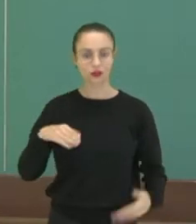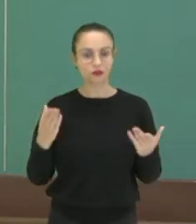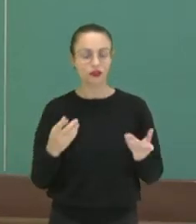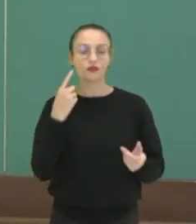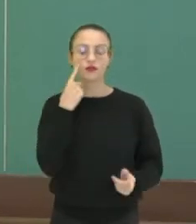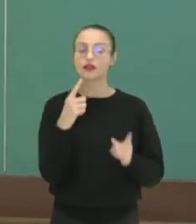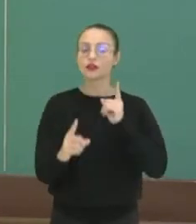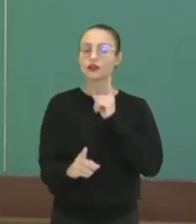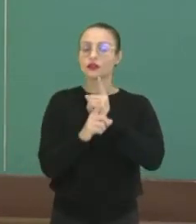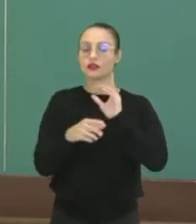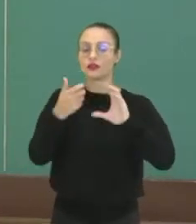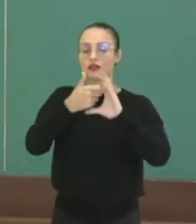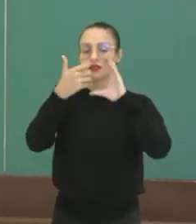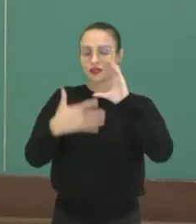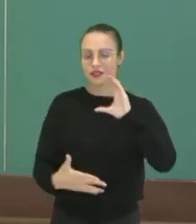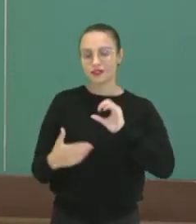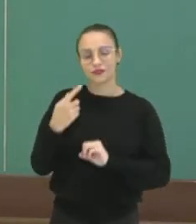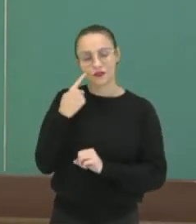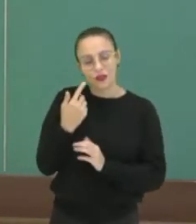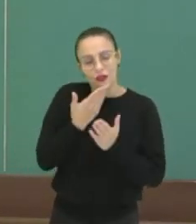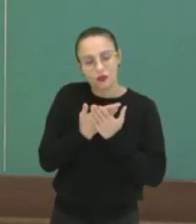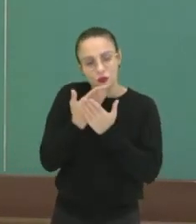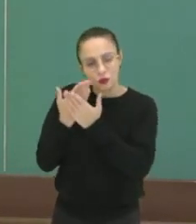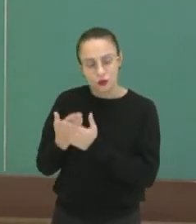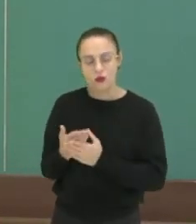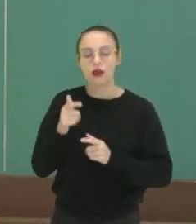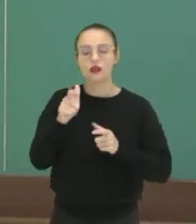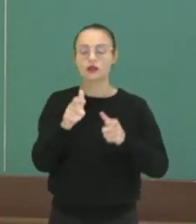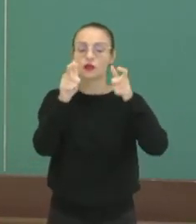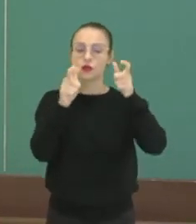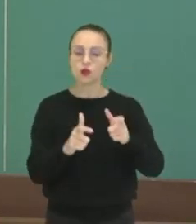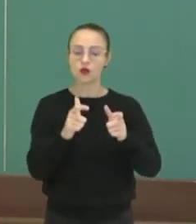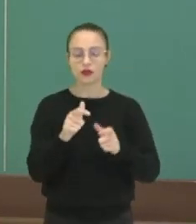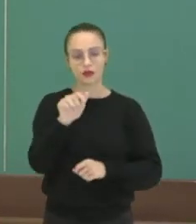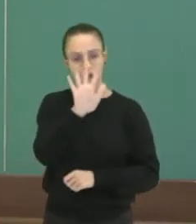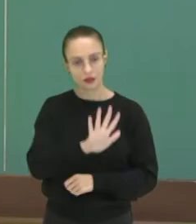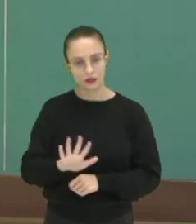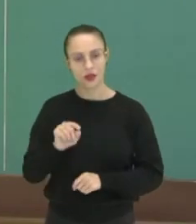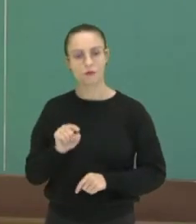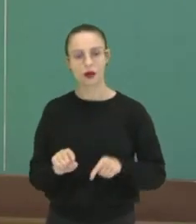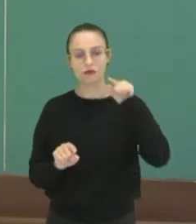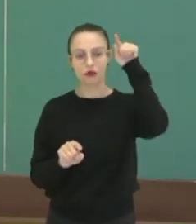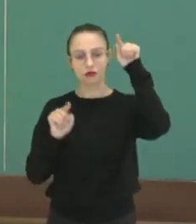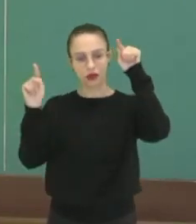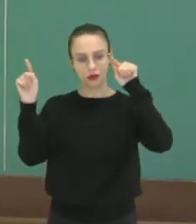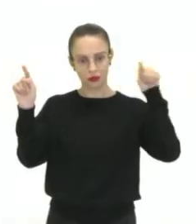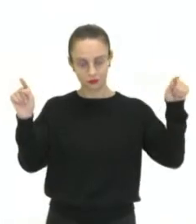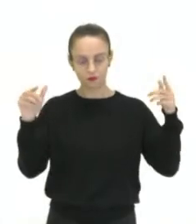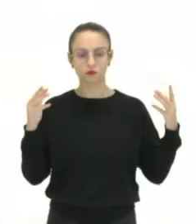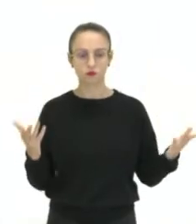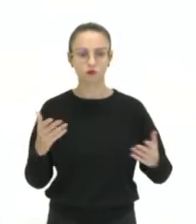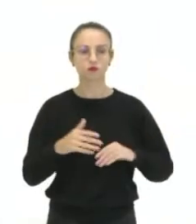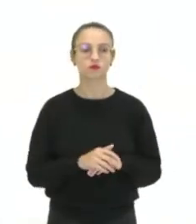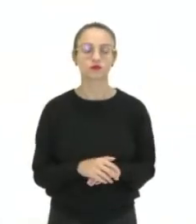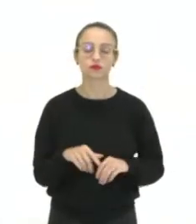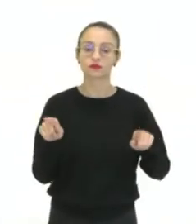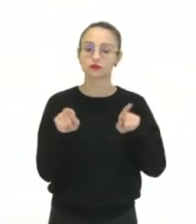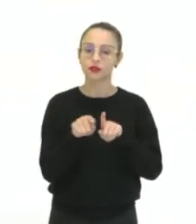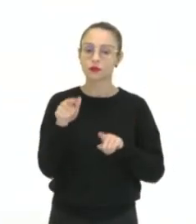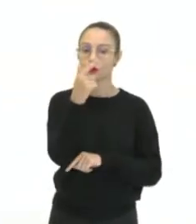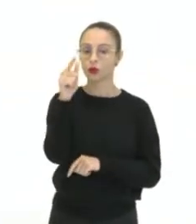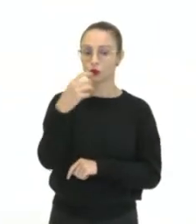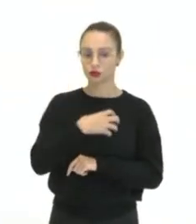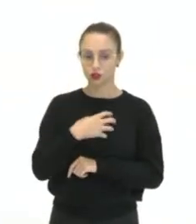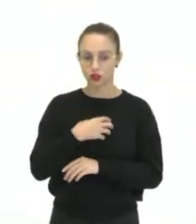essas características quando vai trabalhar a ideia de localização usando os pontos extremos. Outra forma da gente localizar é através